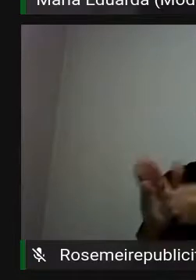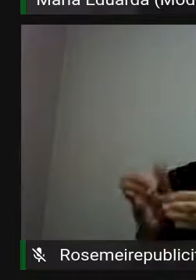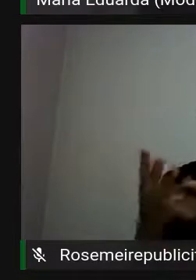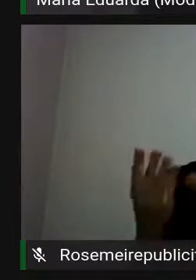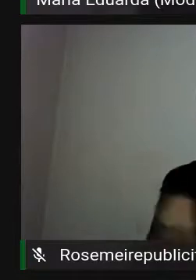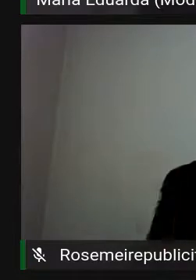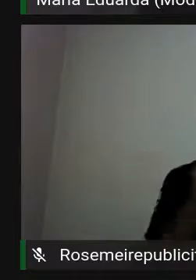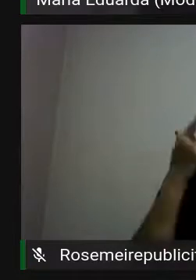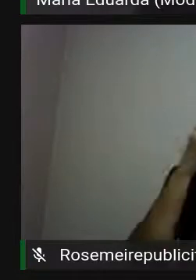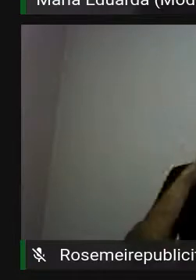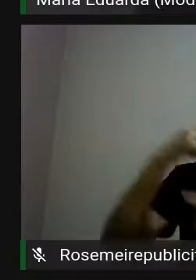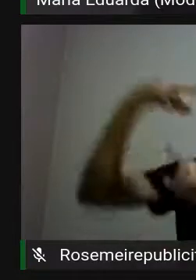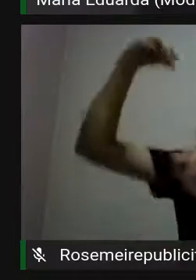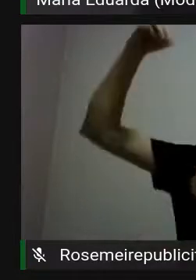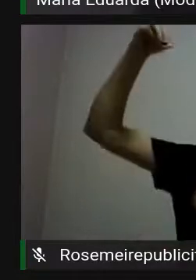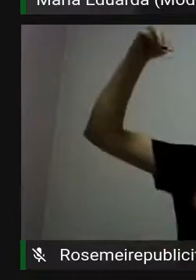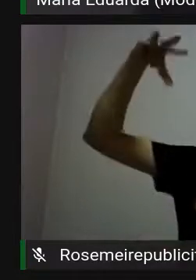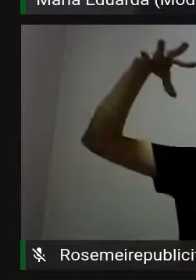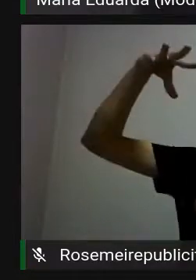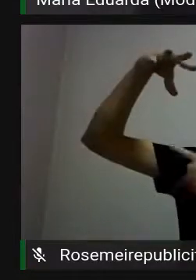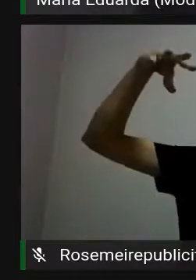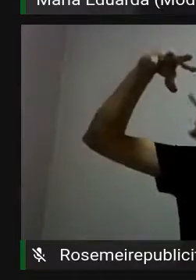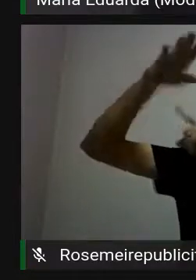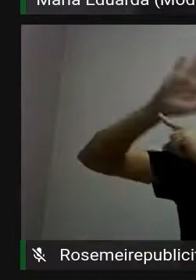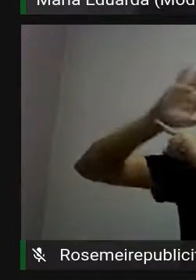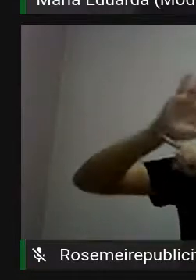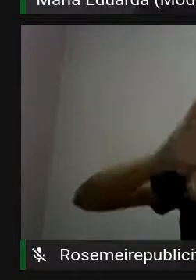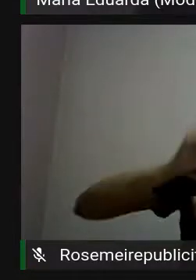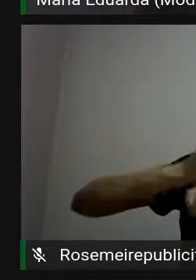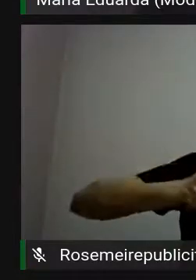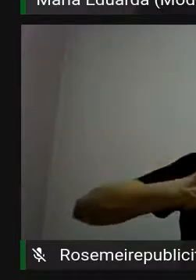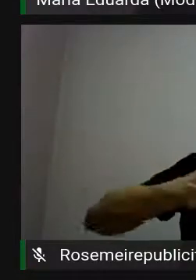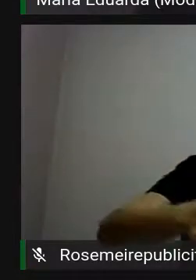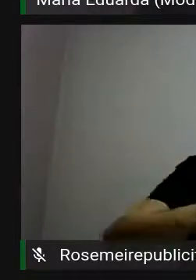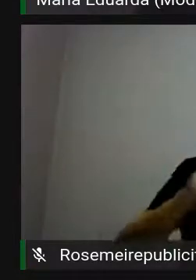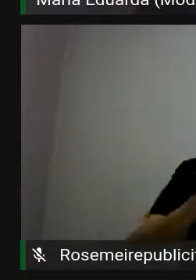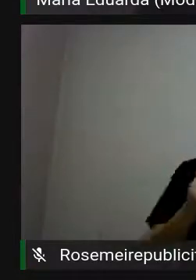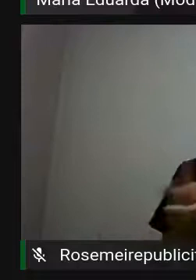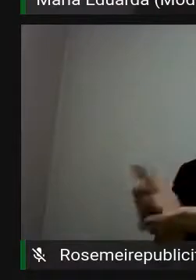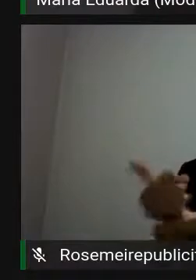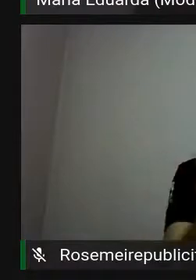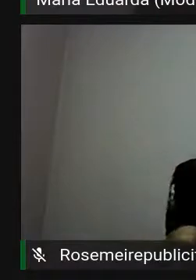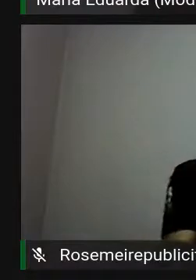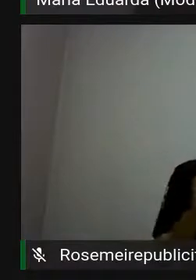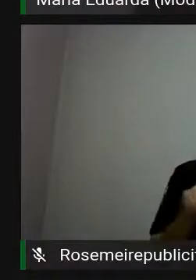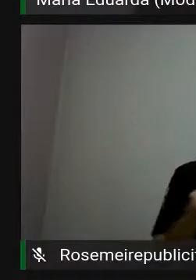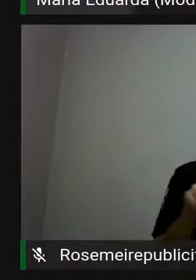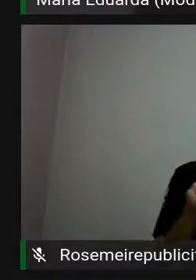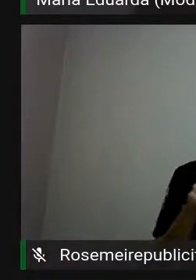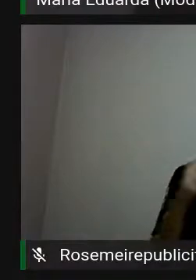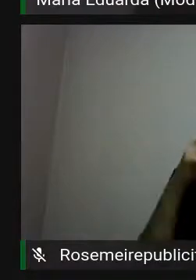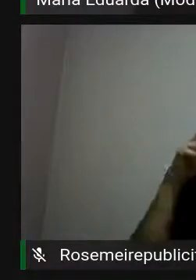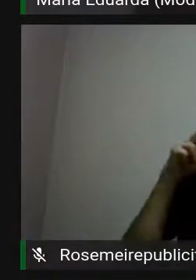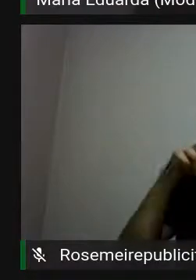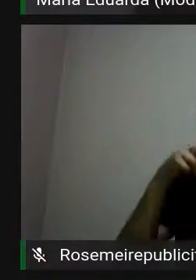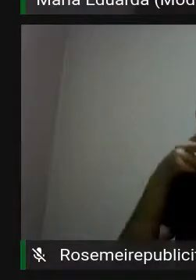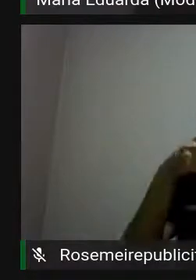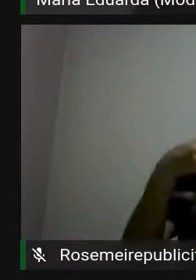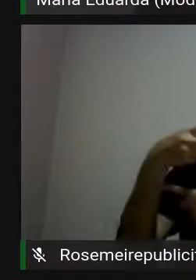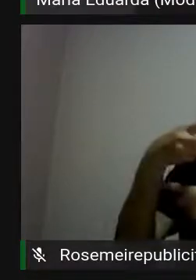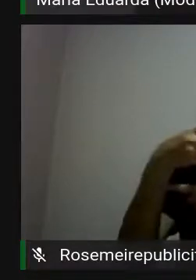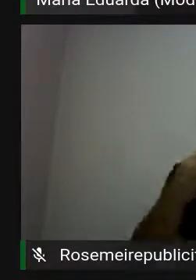satélite. Tem um link do Google Drive com os dados para você trabalhar acompanhando os vídeos. Ou seja, você